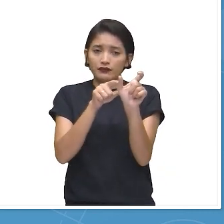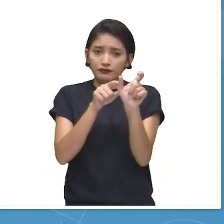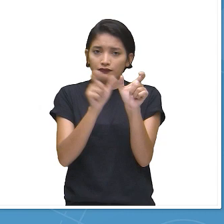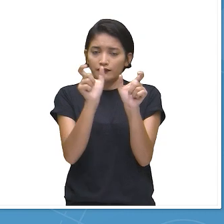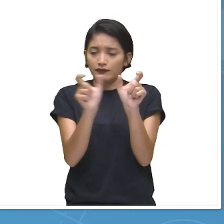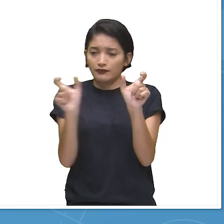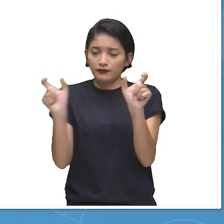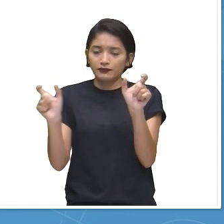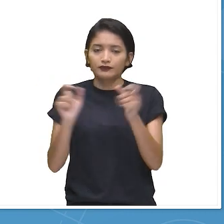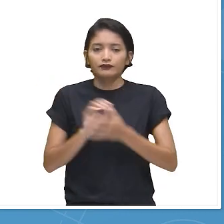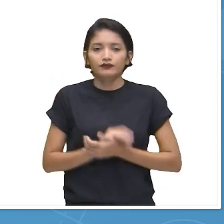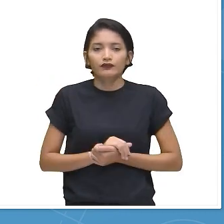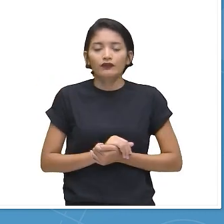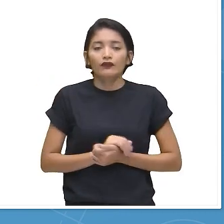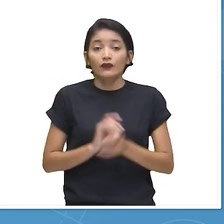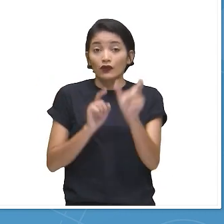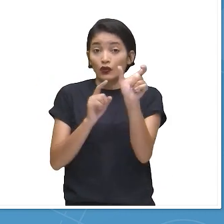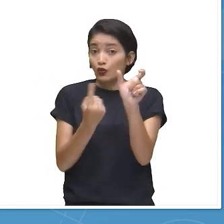Com uma sílaba,